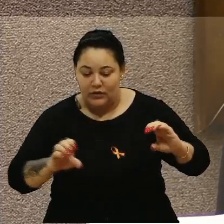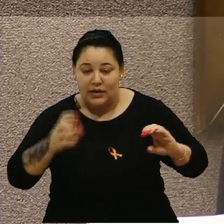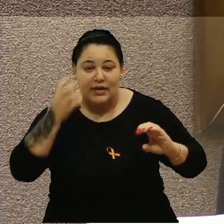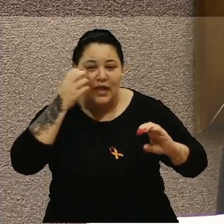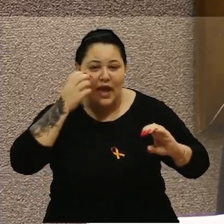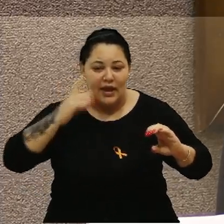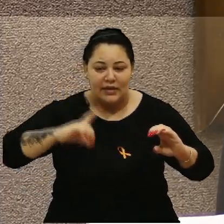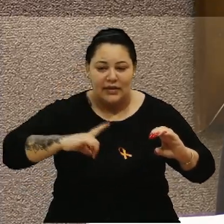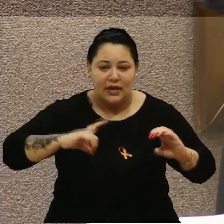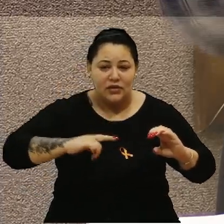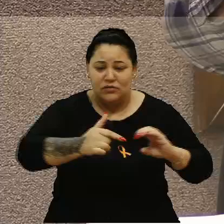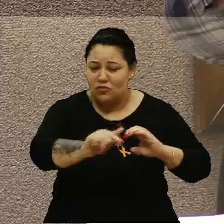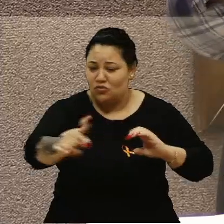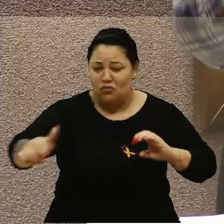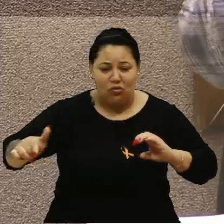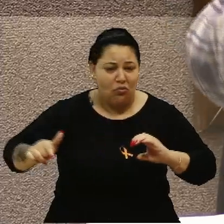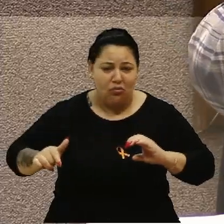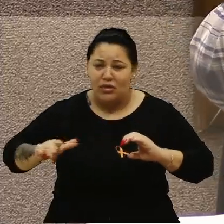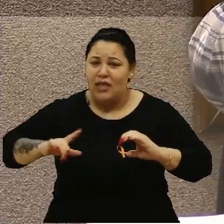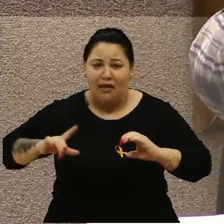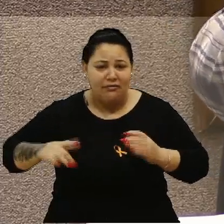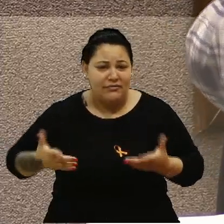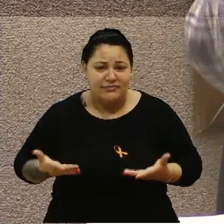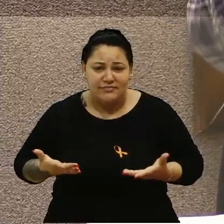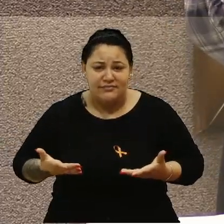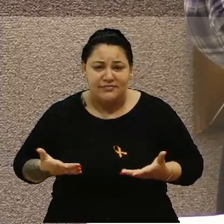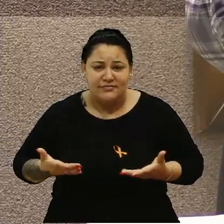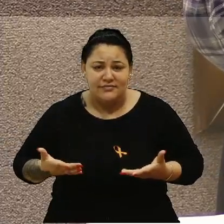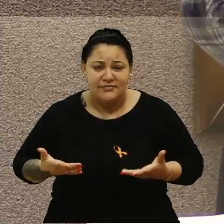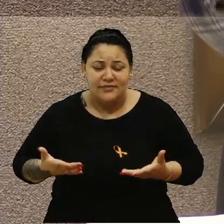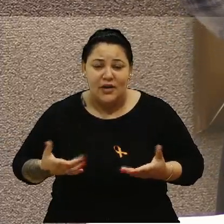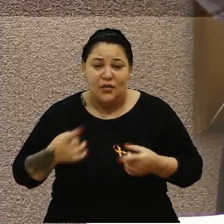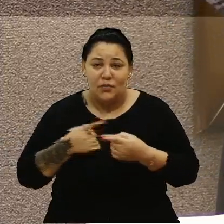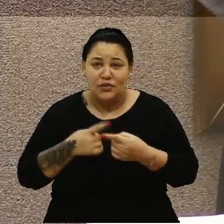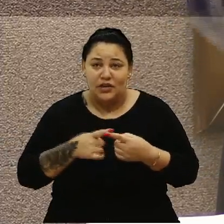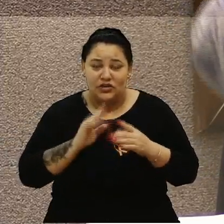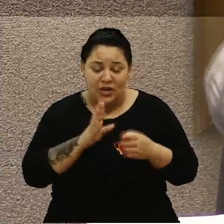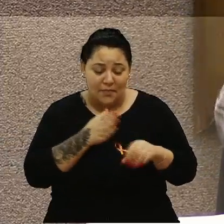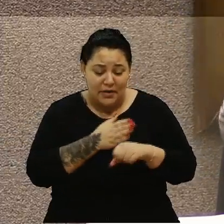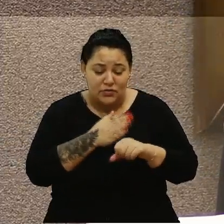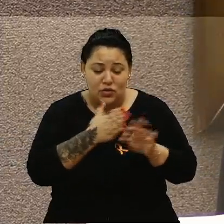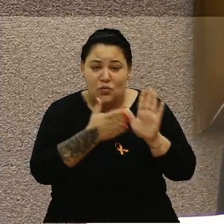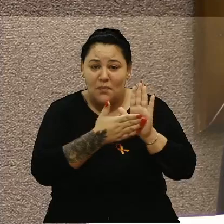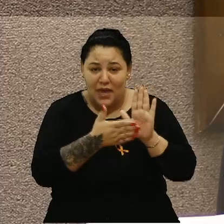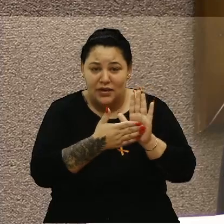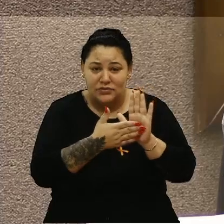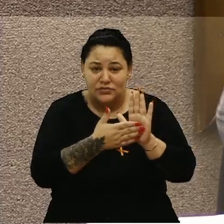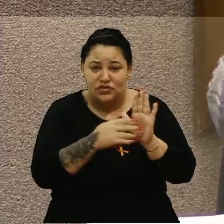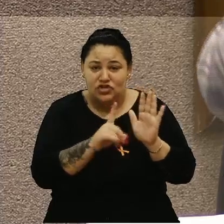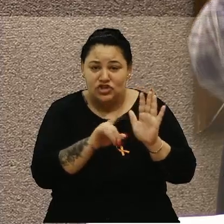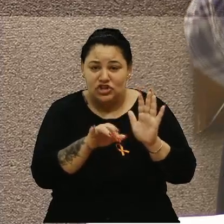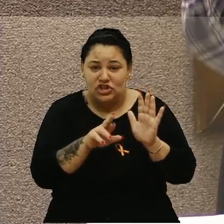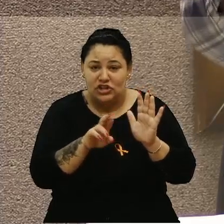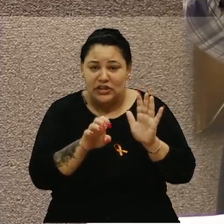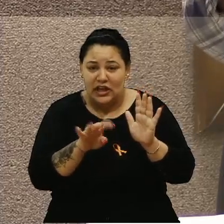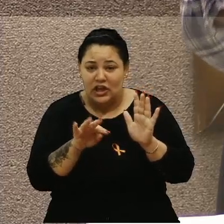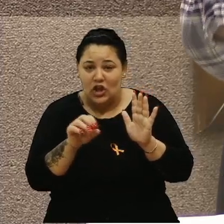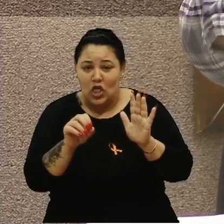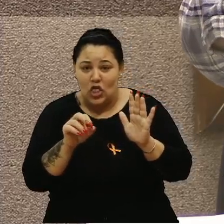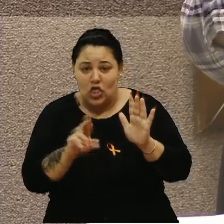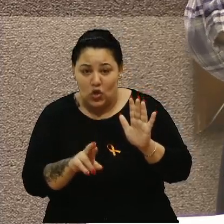as outras aqui todas têm, né? Porque foi estabelecido no plano diretor de saneamento essas prioridades. Então,